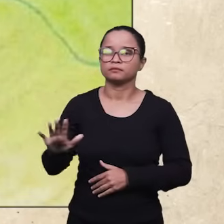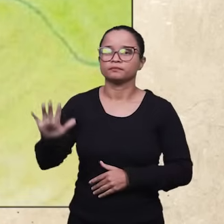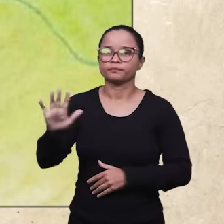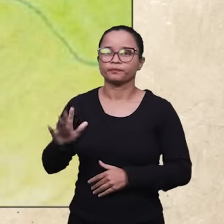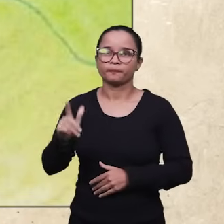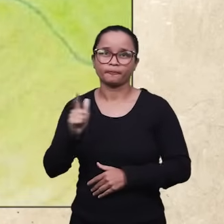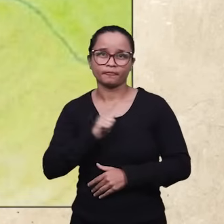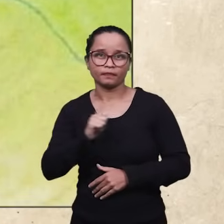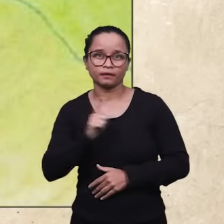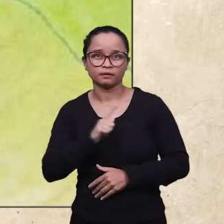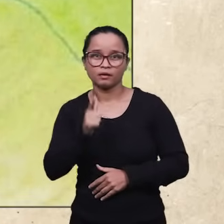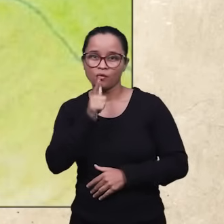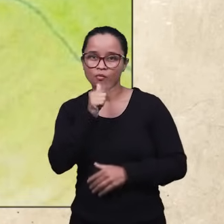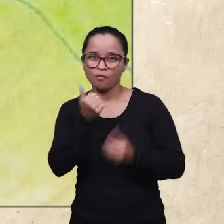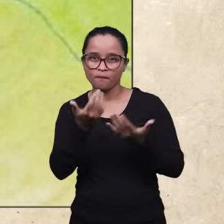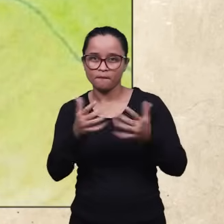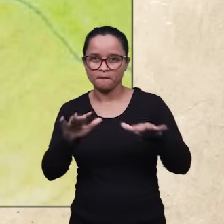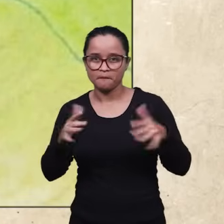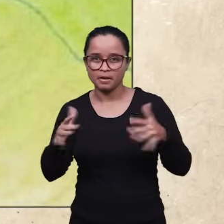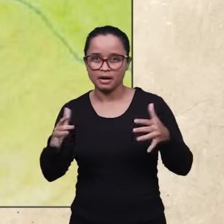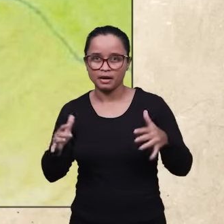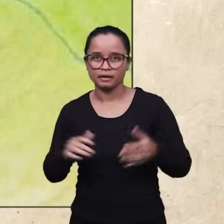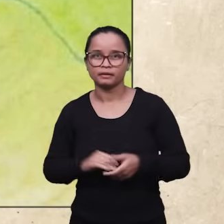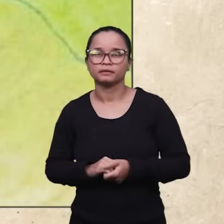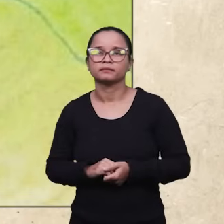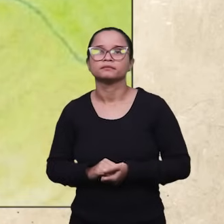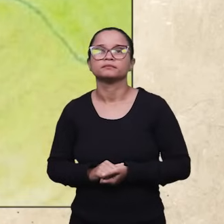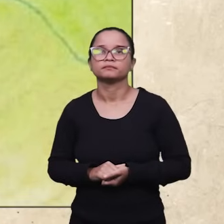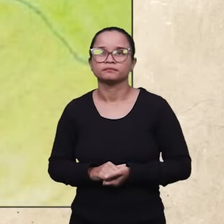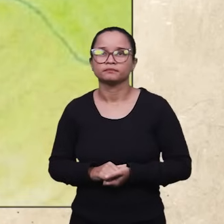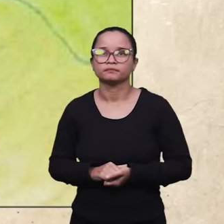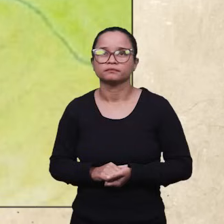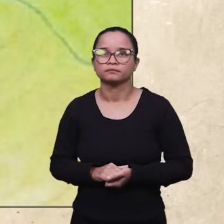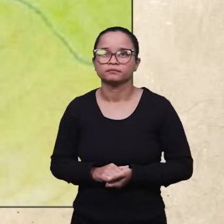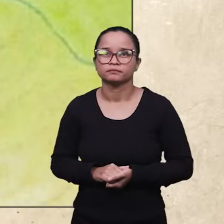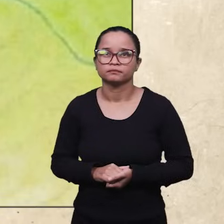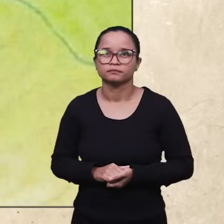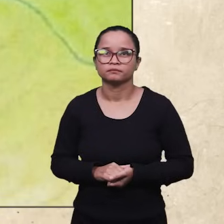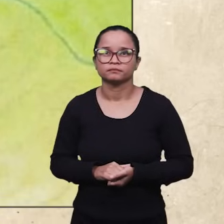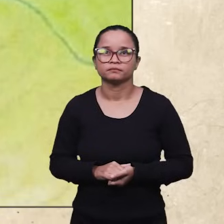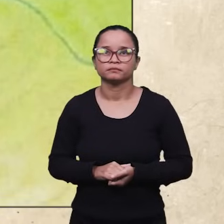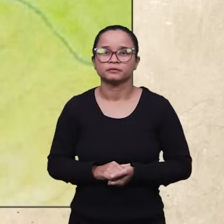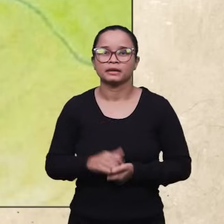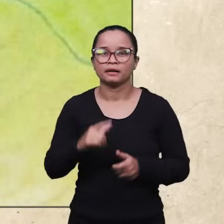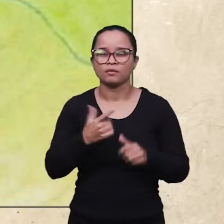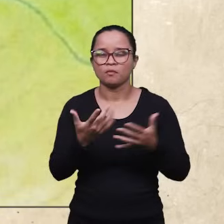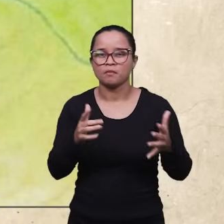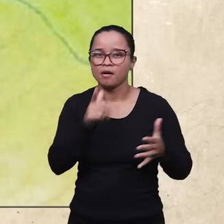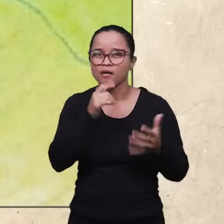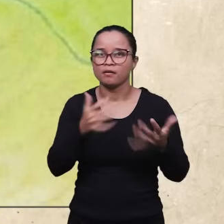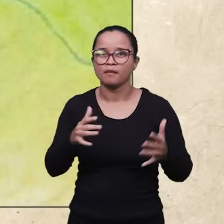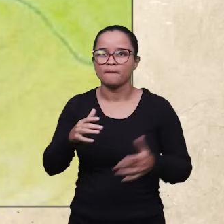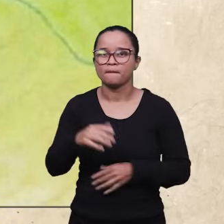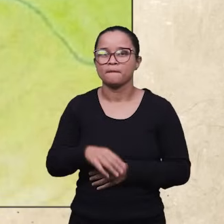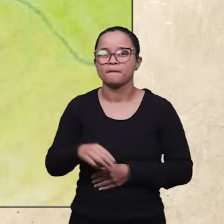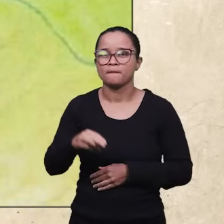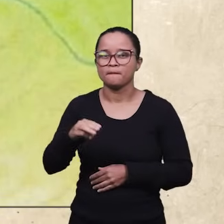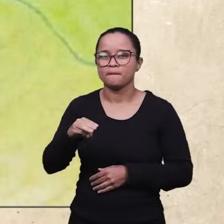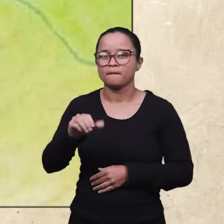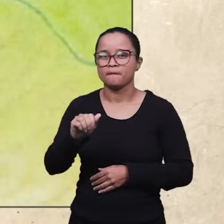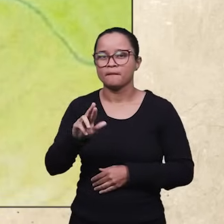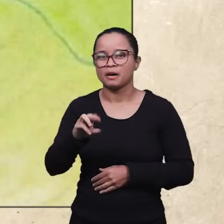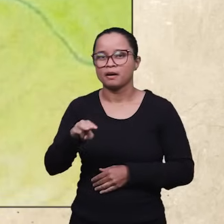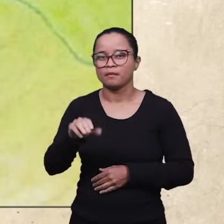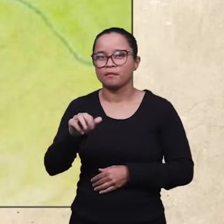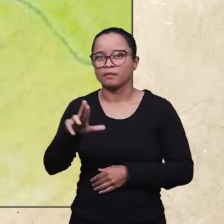tem um mar, ali que eles chamam de Mar Mármara. Lá de cima é o Mar Negro, o Mar Mármara ali,